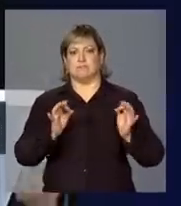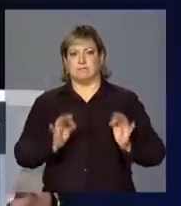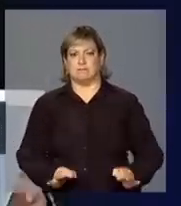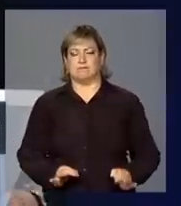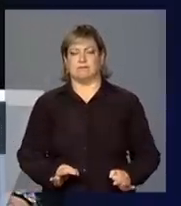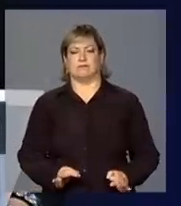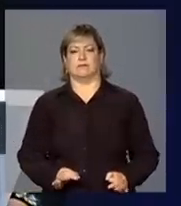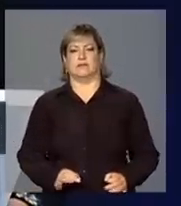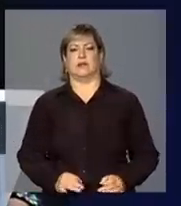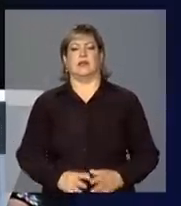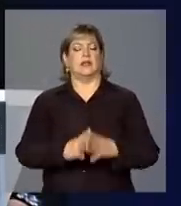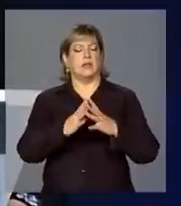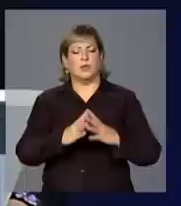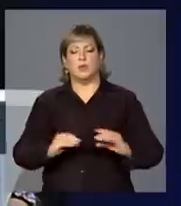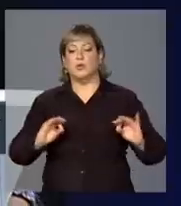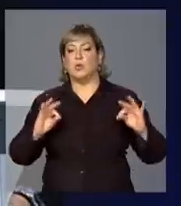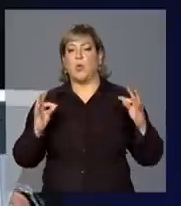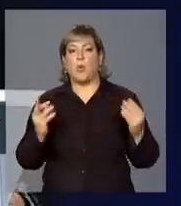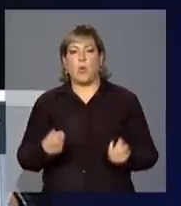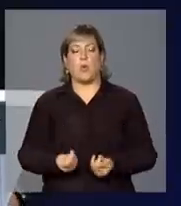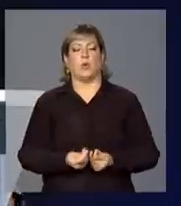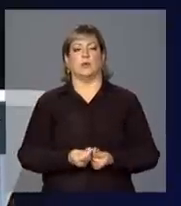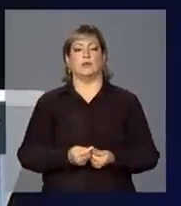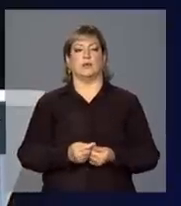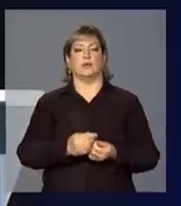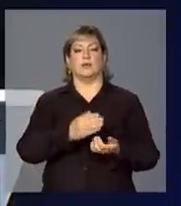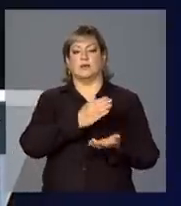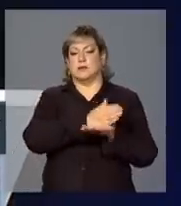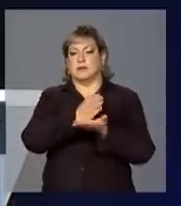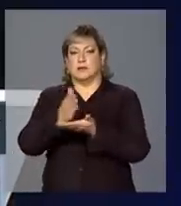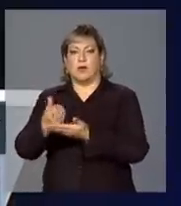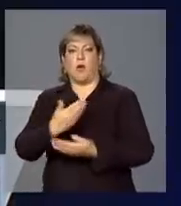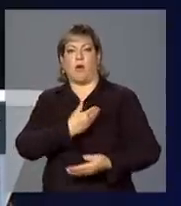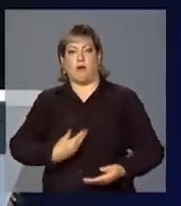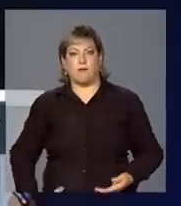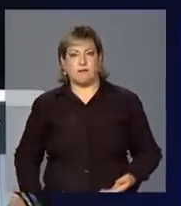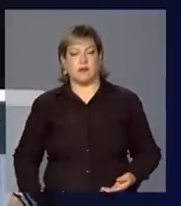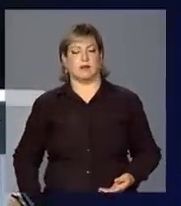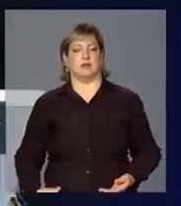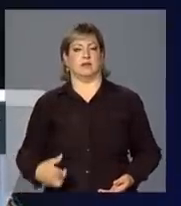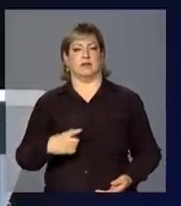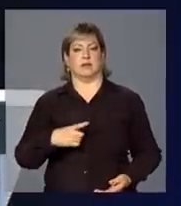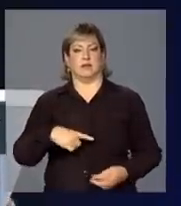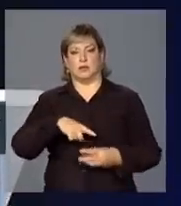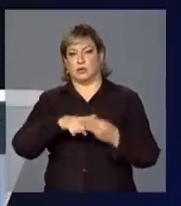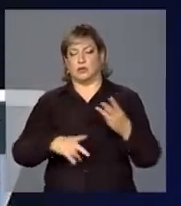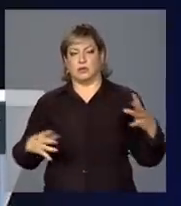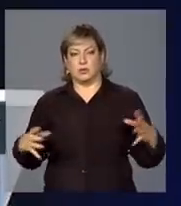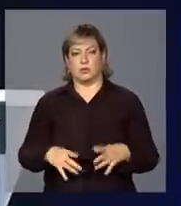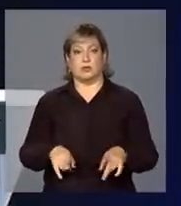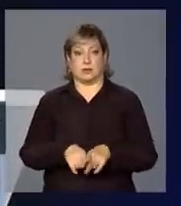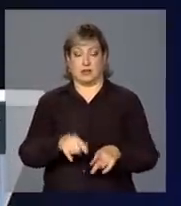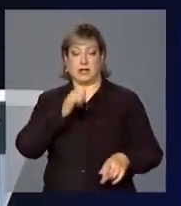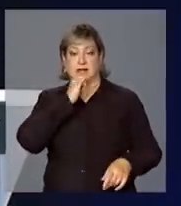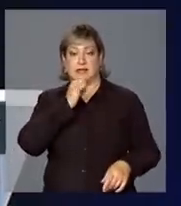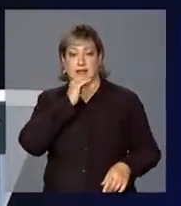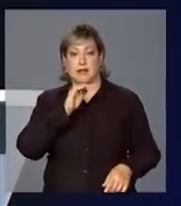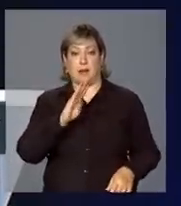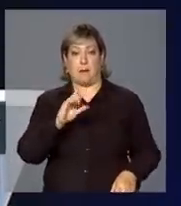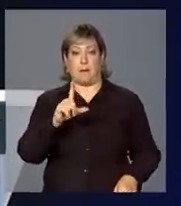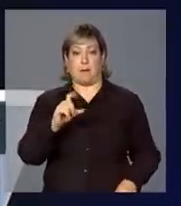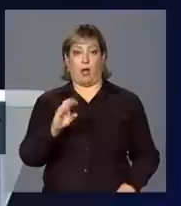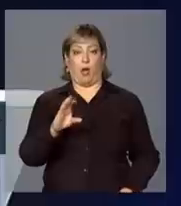perpasse todas as esferas do governo, que olhe, por exemplo, numa licitação de blocos de petróleo,